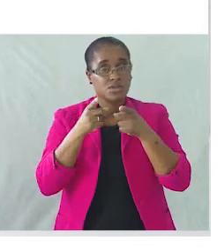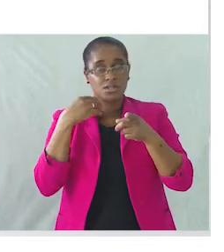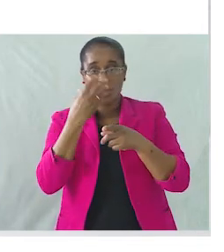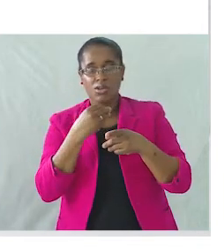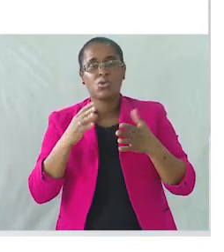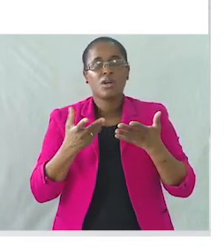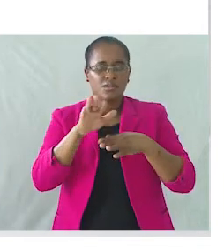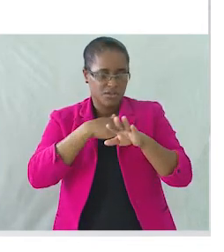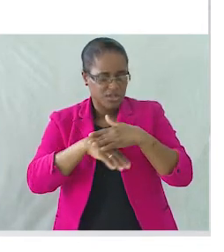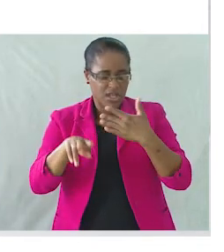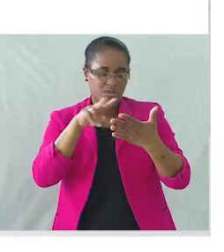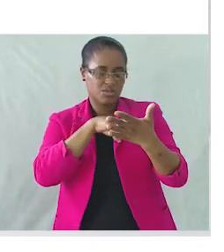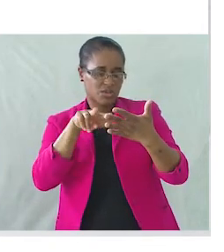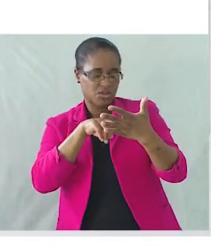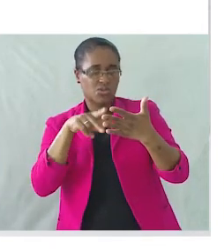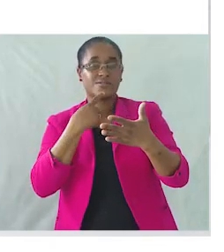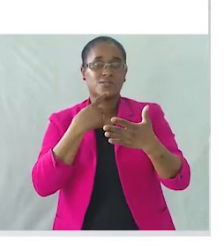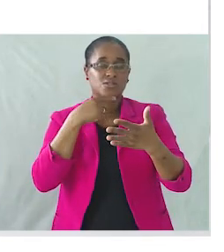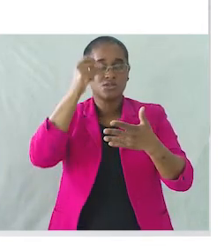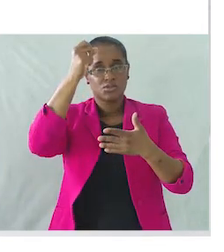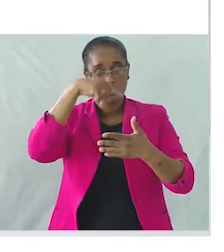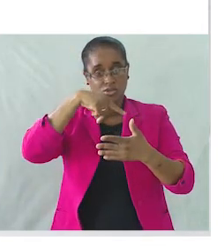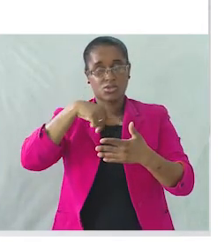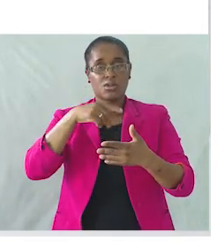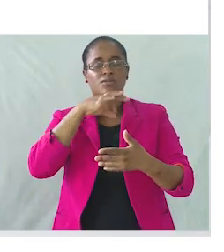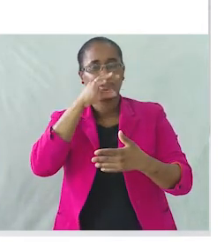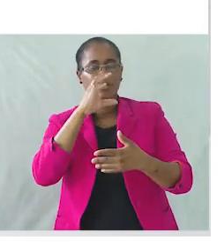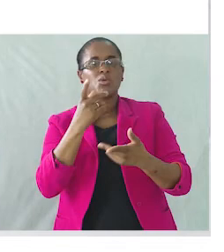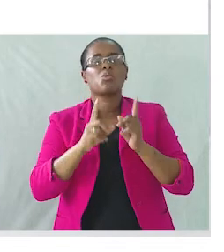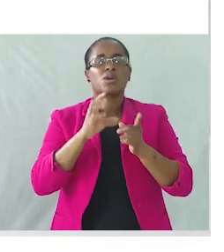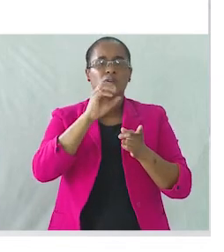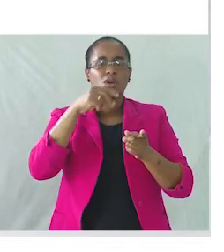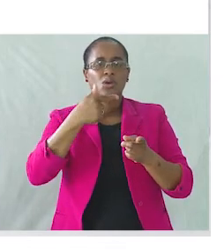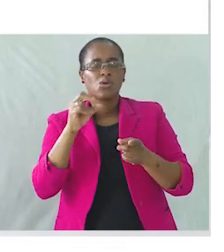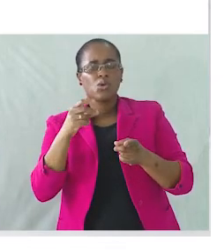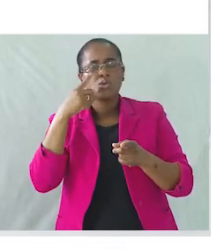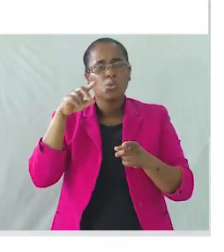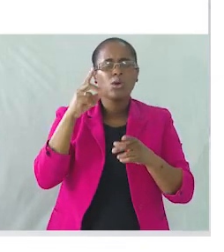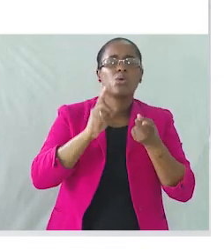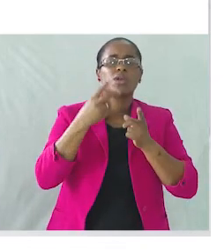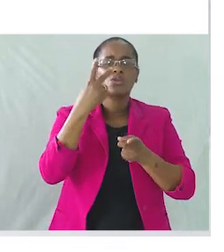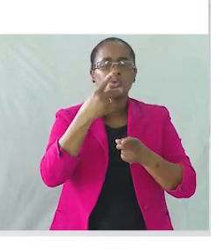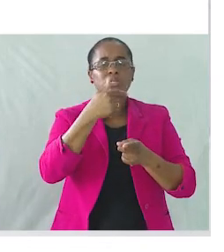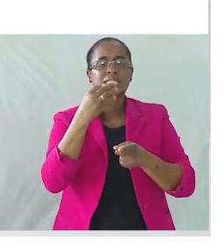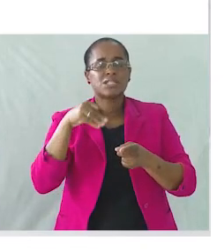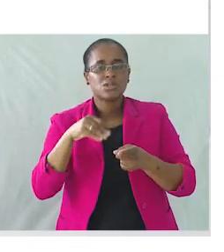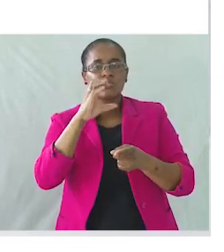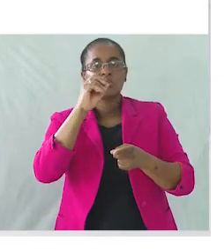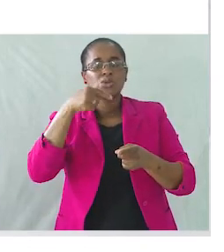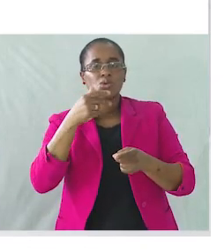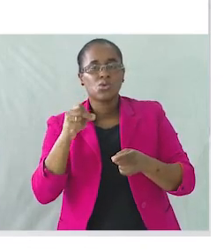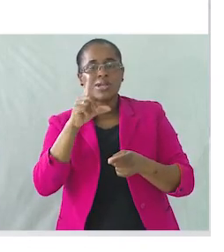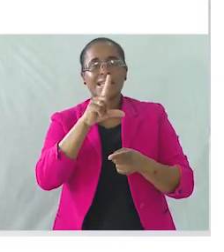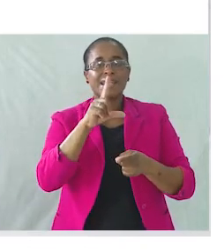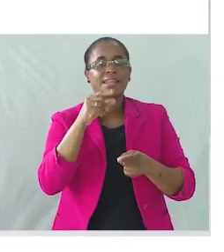leitura e compreensão do conto, falamos sobre o conceito do conto, vimos que existem dois tipos de conto, o literário e o